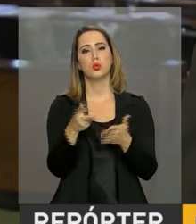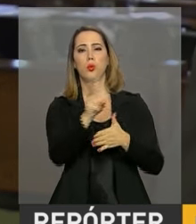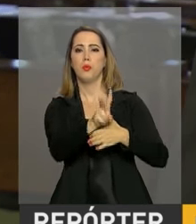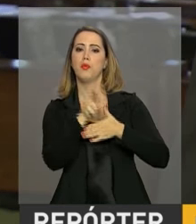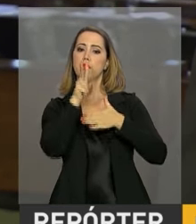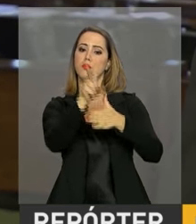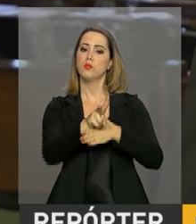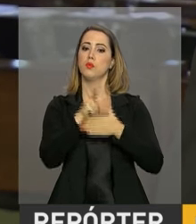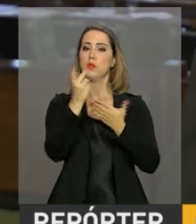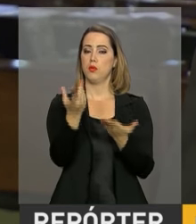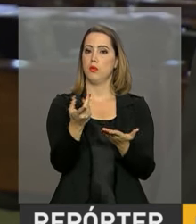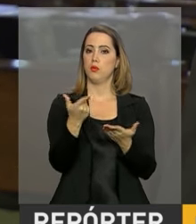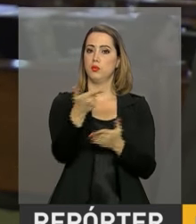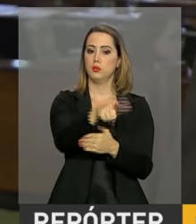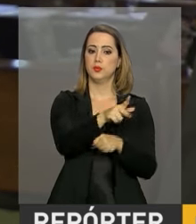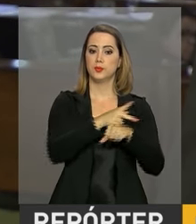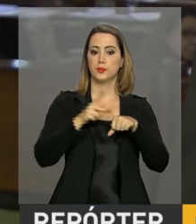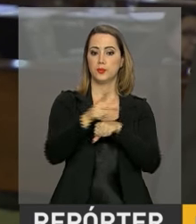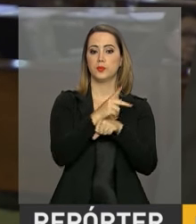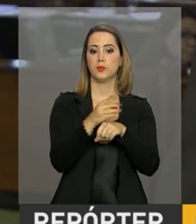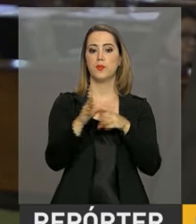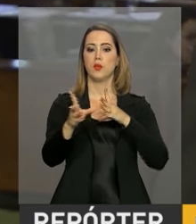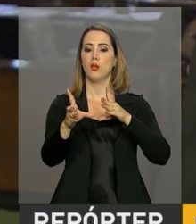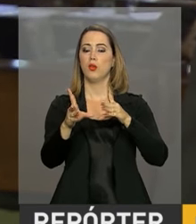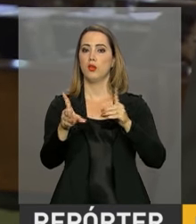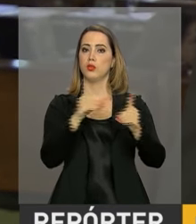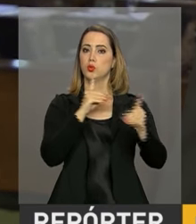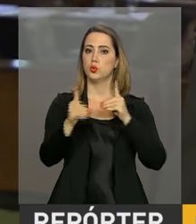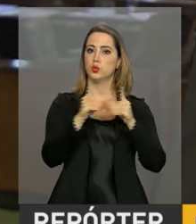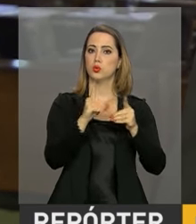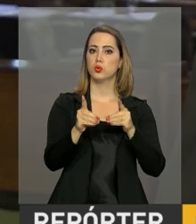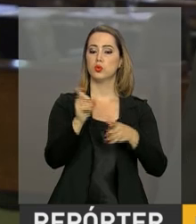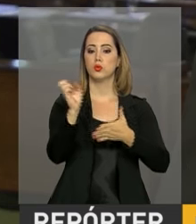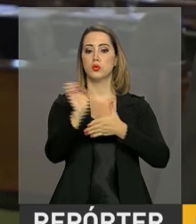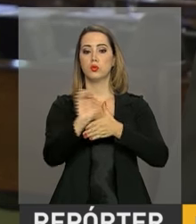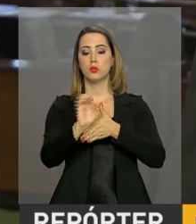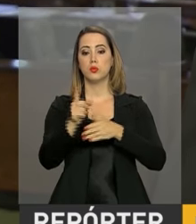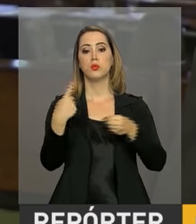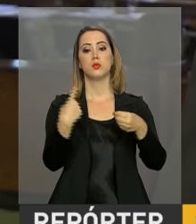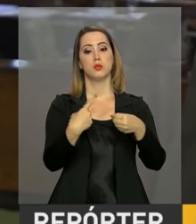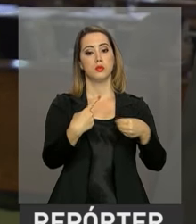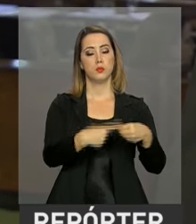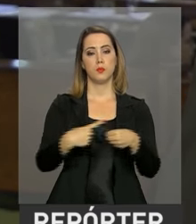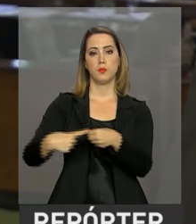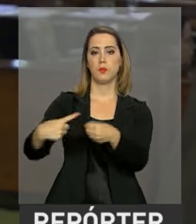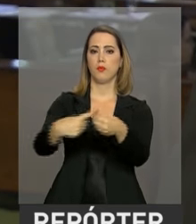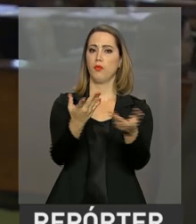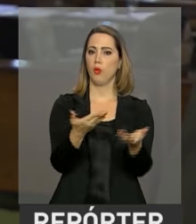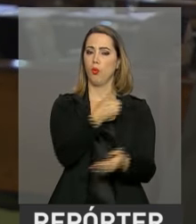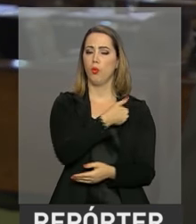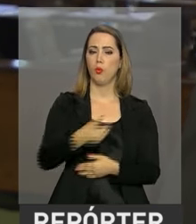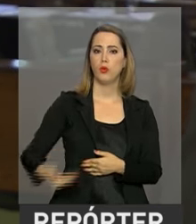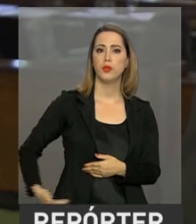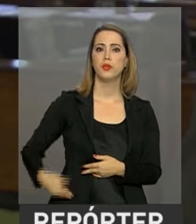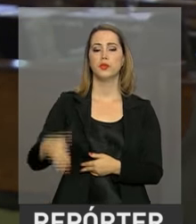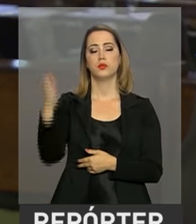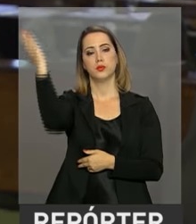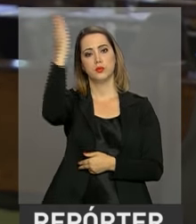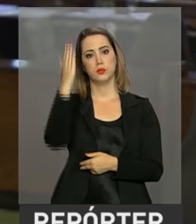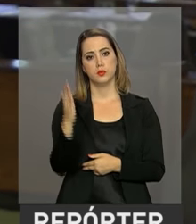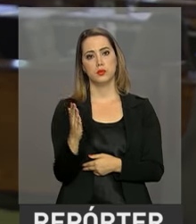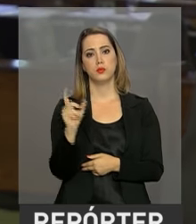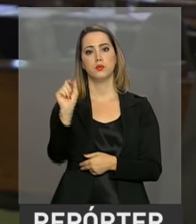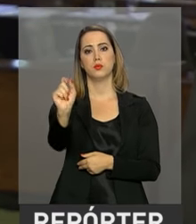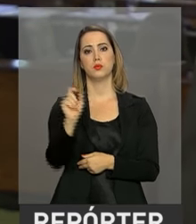externos, inclusive para os estados e municípios e as oportunidades nessa área, o governo brasileiro e a Agência